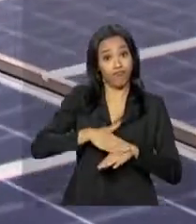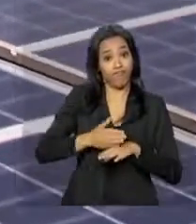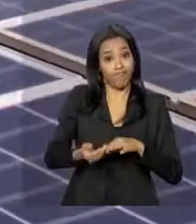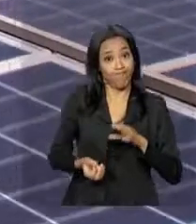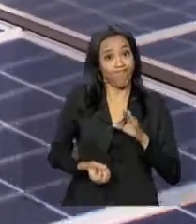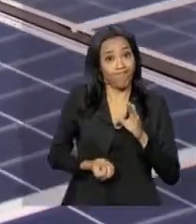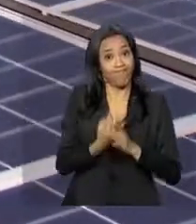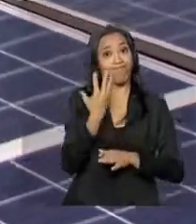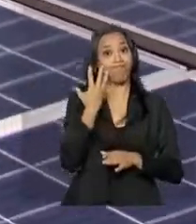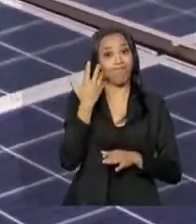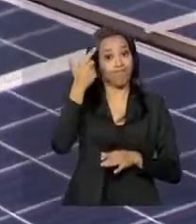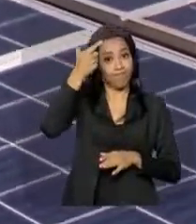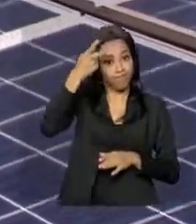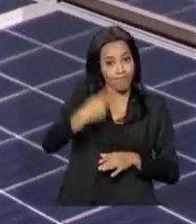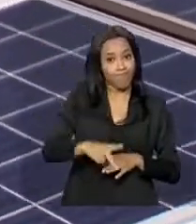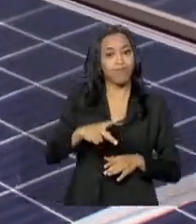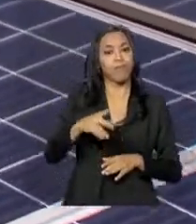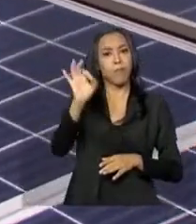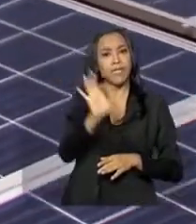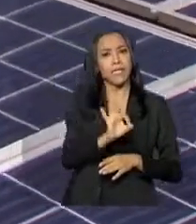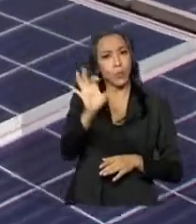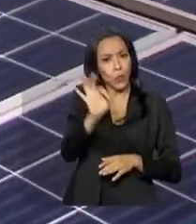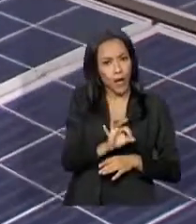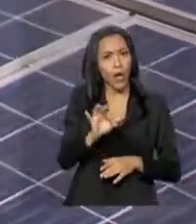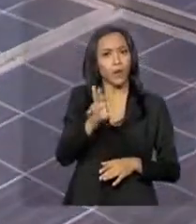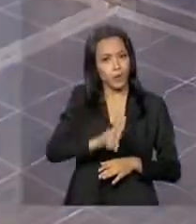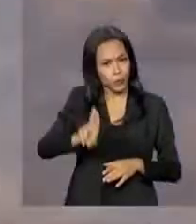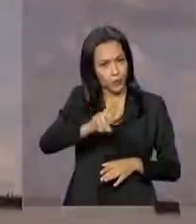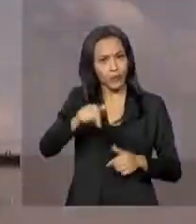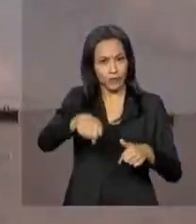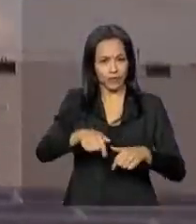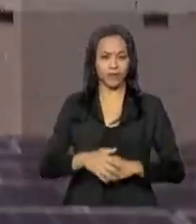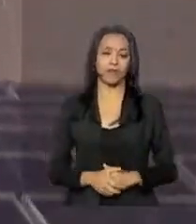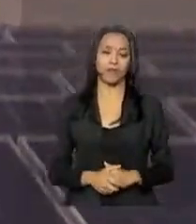a energética, o maior percentual de energias renováveis.